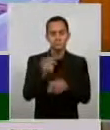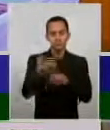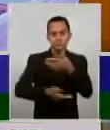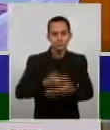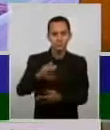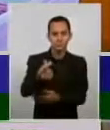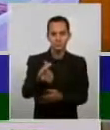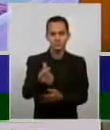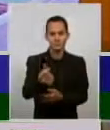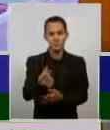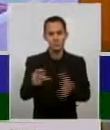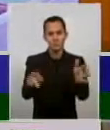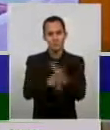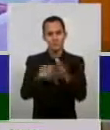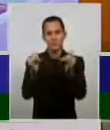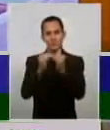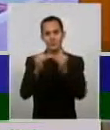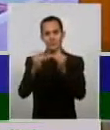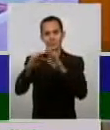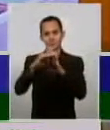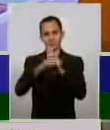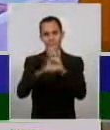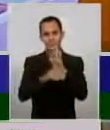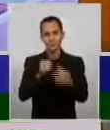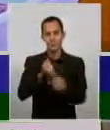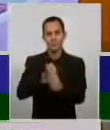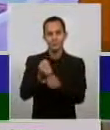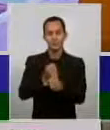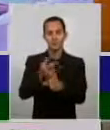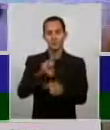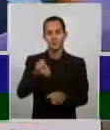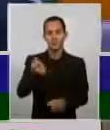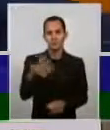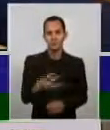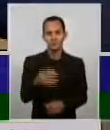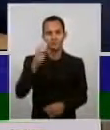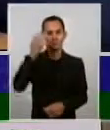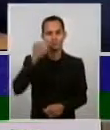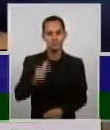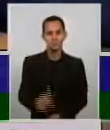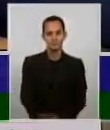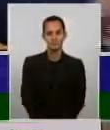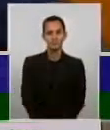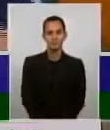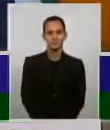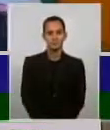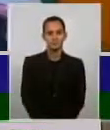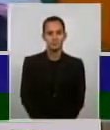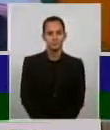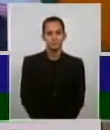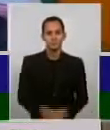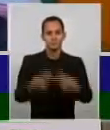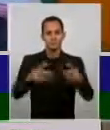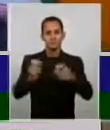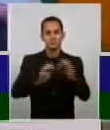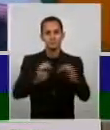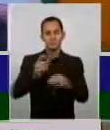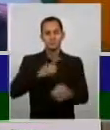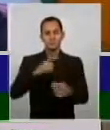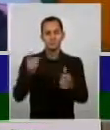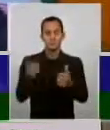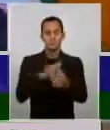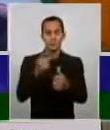transferência de recursos às entidades que menciona para o exercício de 2014 e da outras providências. Essa matéria está